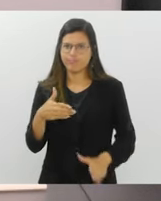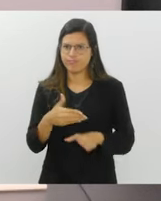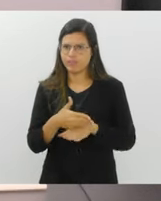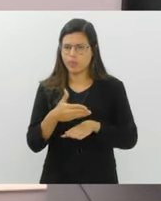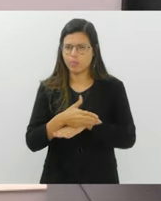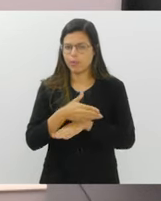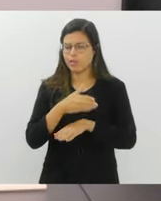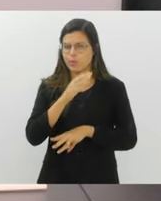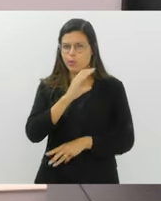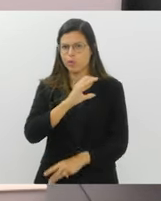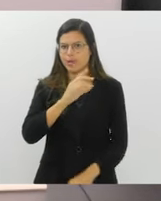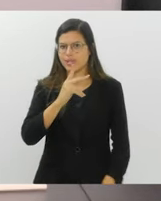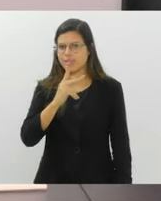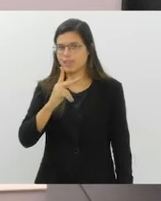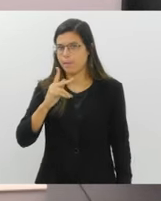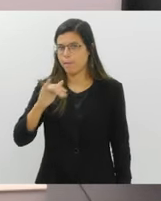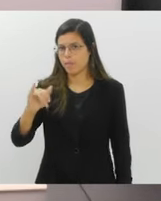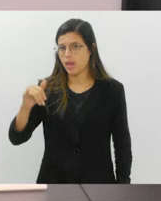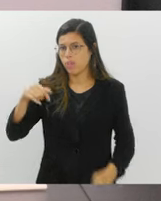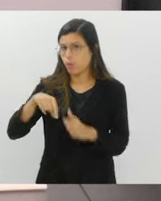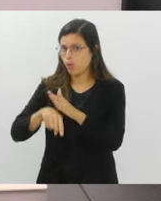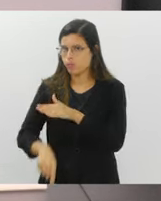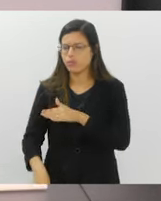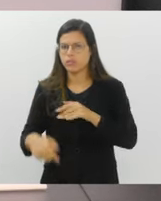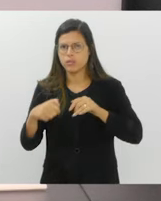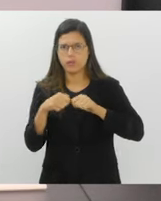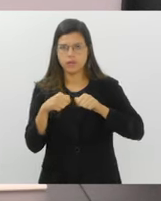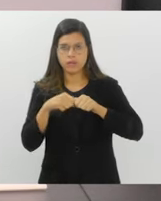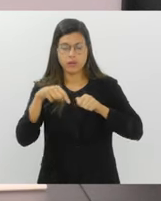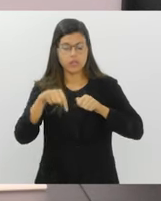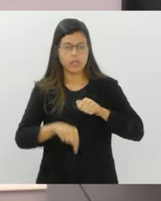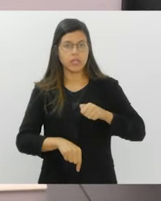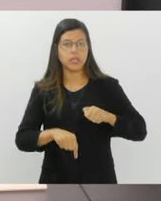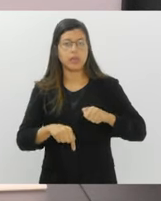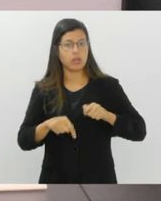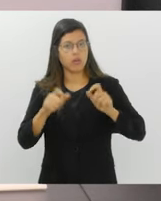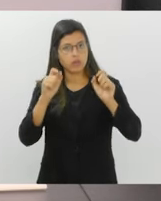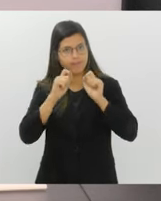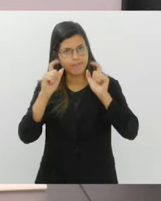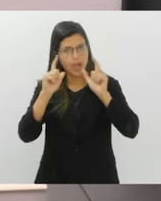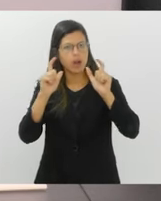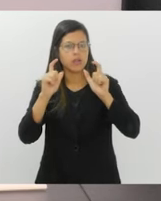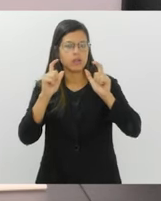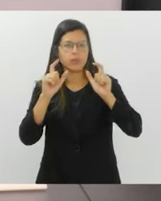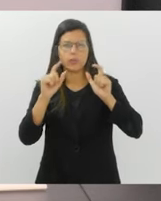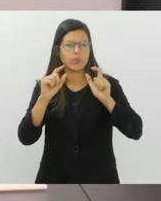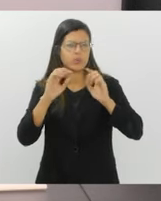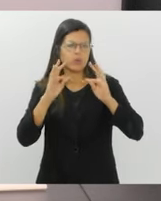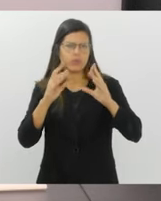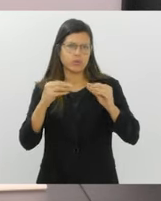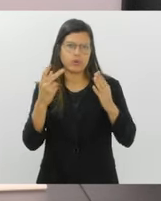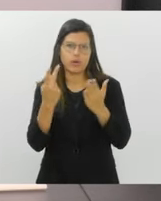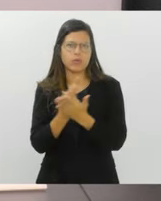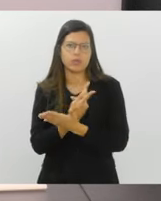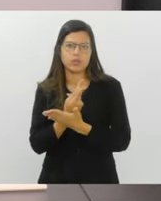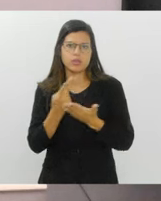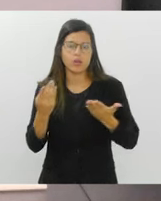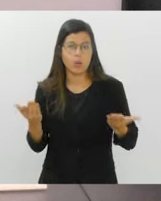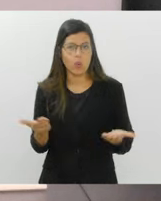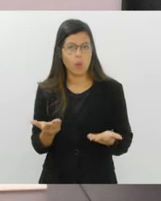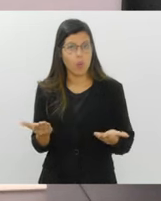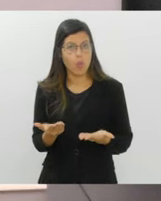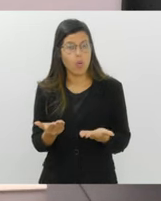aqui nessa Casa, quando esta CPI alertou tudo o que está acontecendo hoje ao